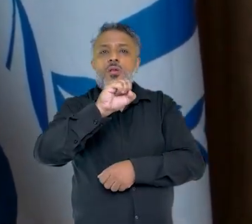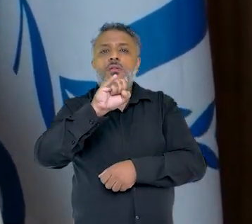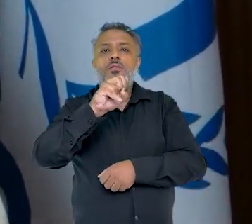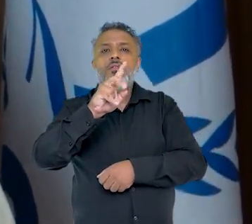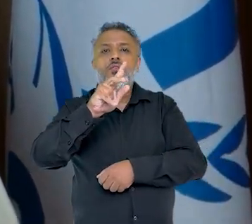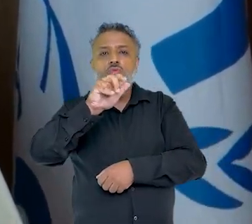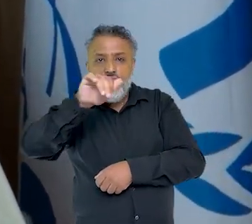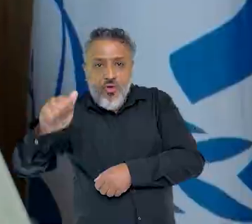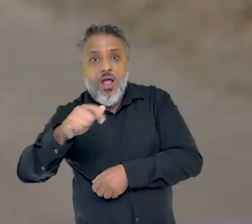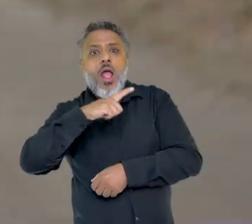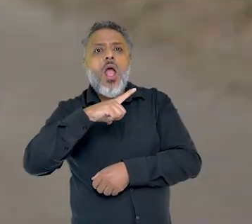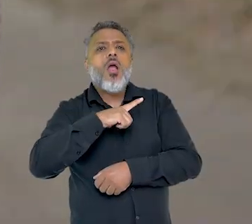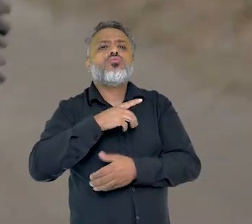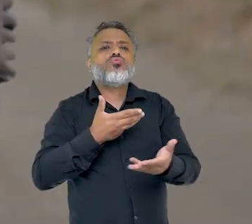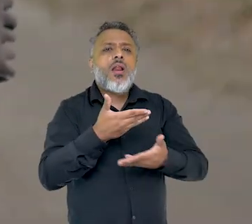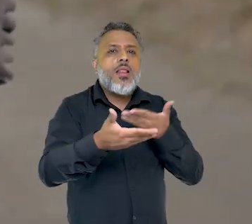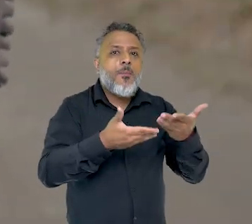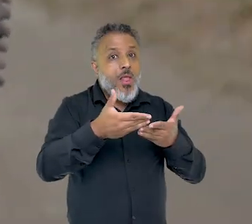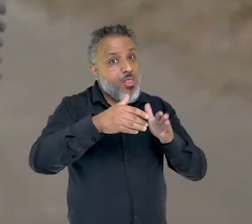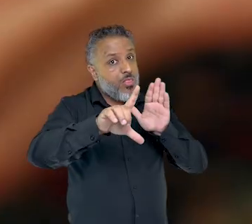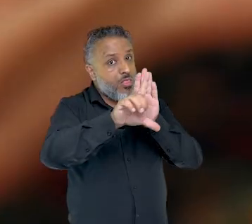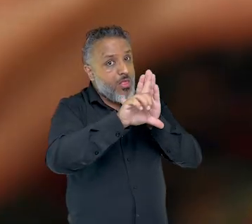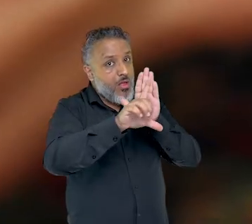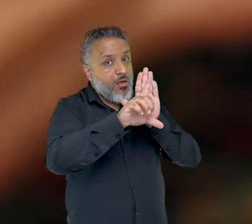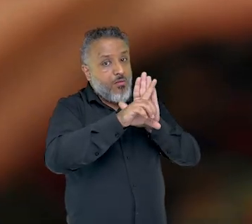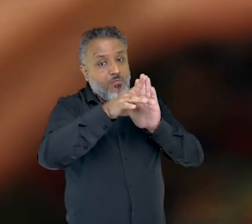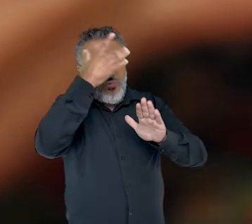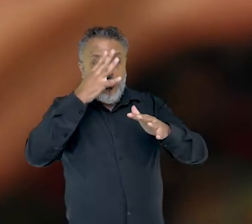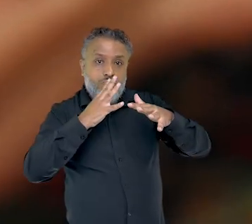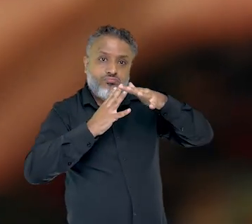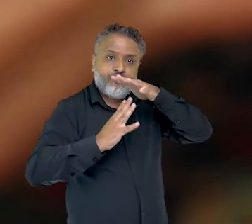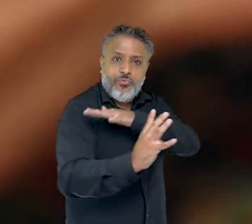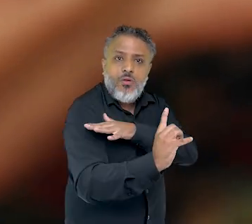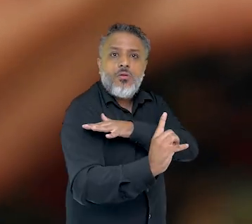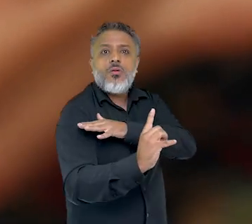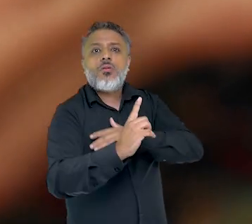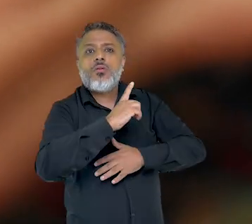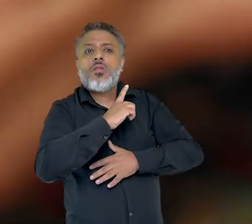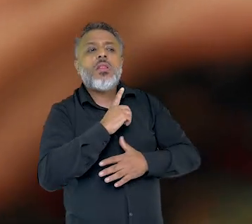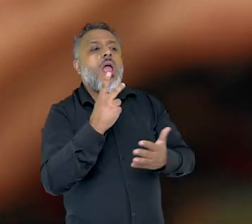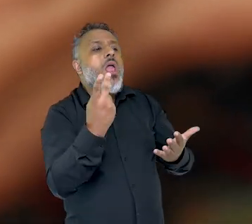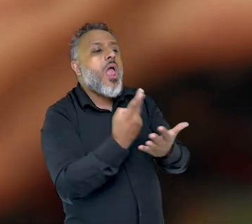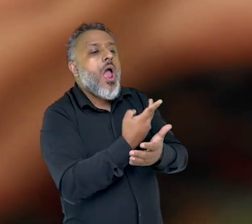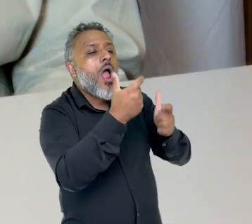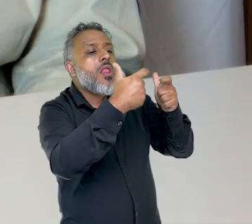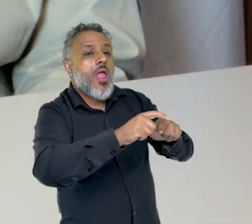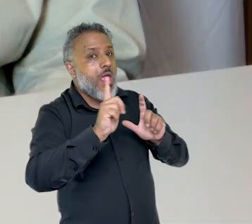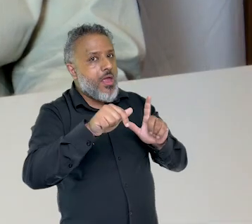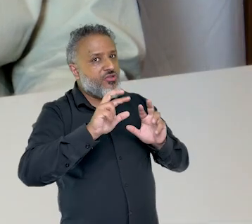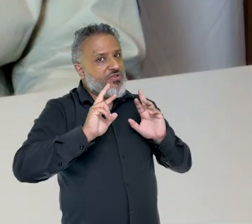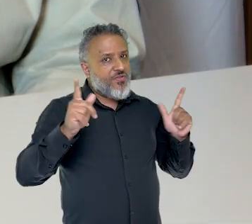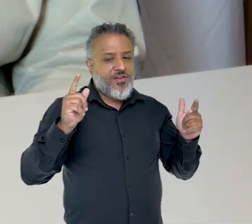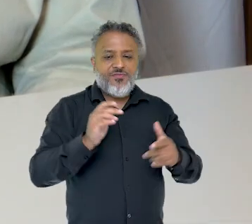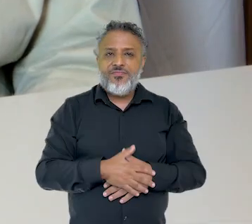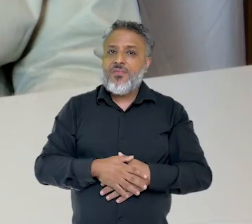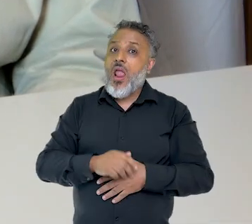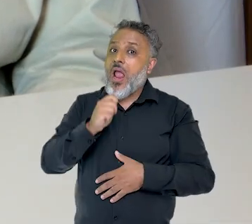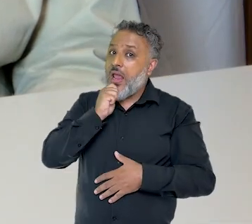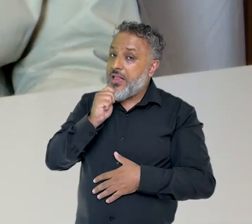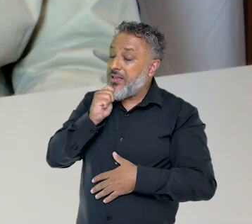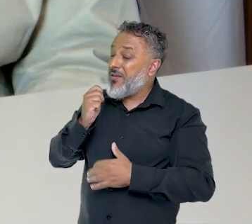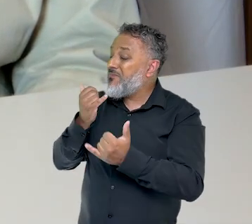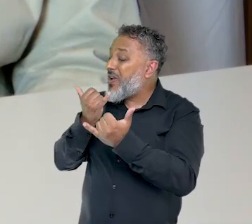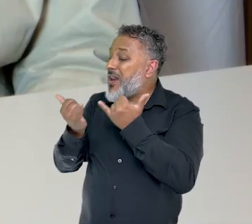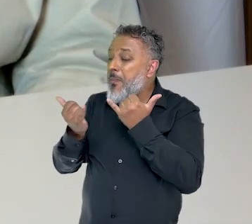tratamento legal aplicável a pessoas refugiadas e a migrantes irregulares é diferente. Ainda que existam várias